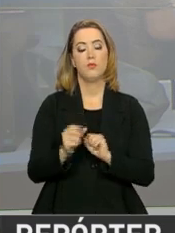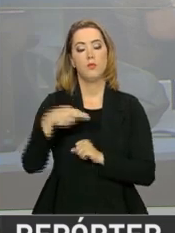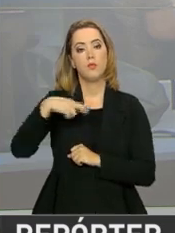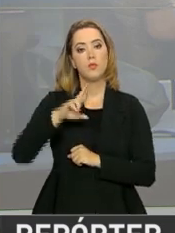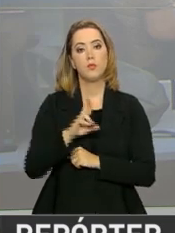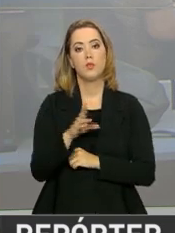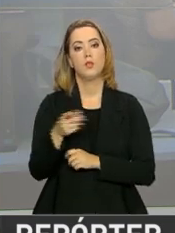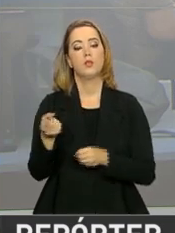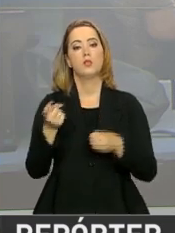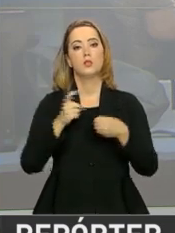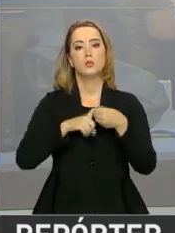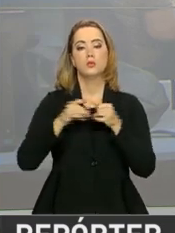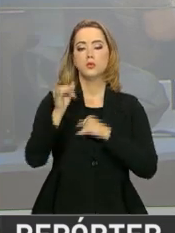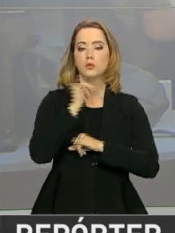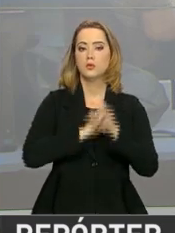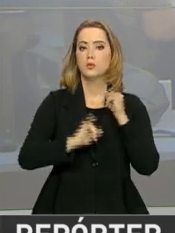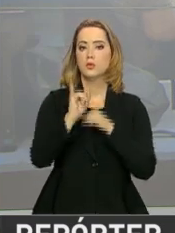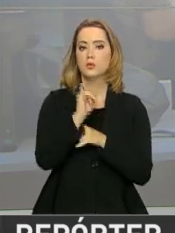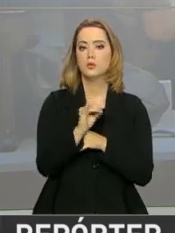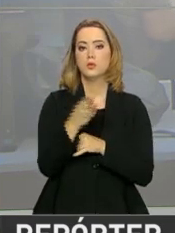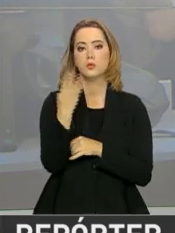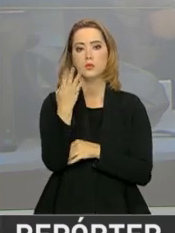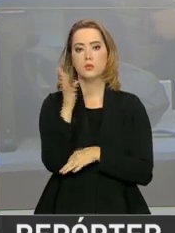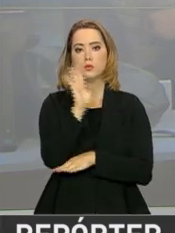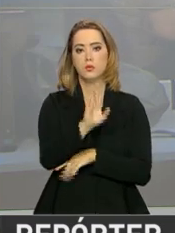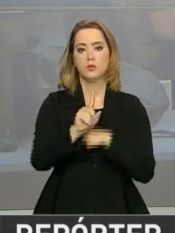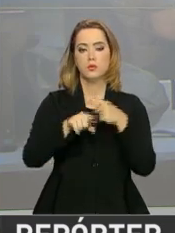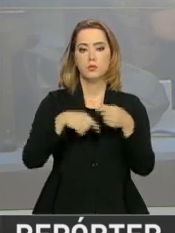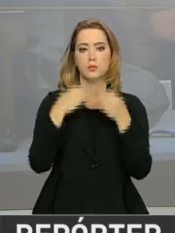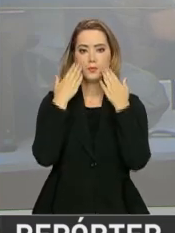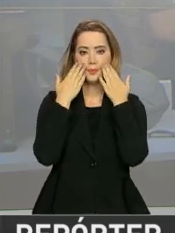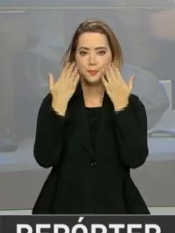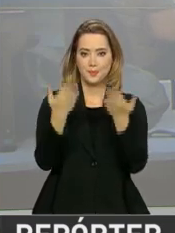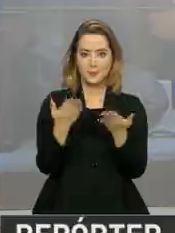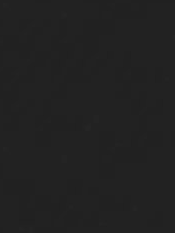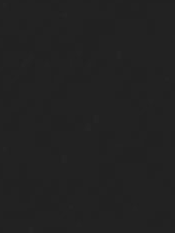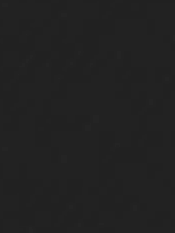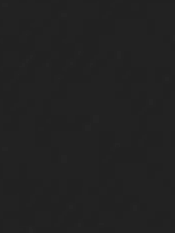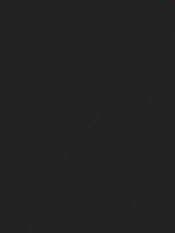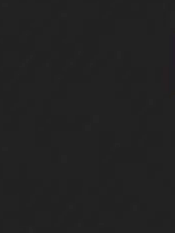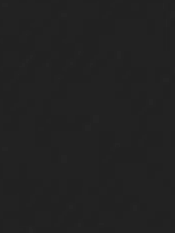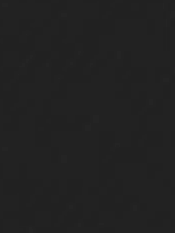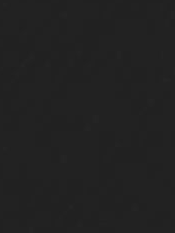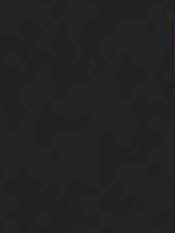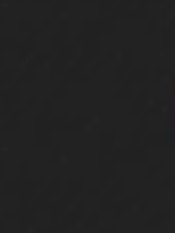NBR. Voltamos a qualquer momento com outras informações ou às 16h na nossa próxima edição.